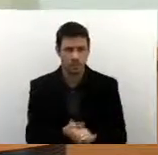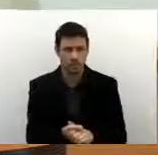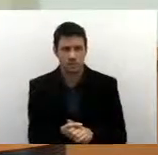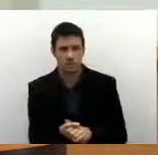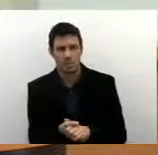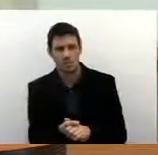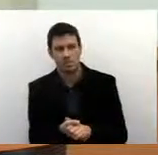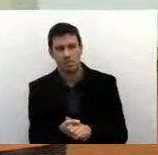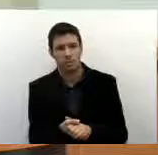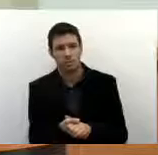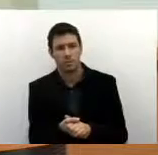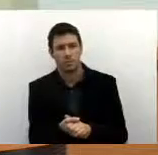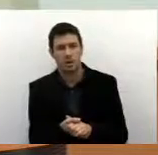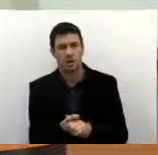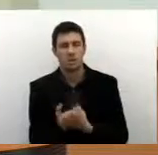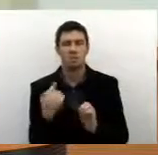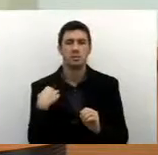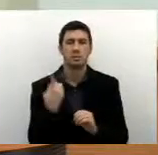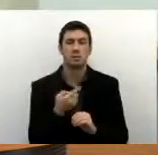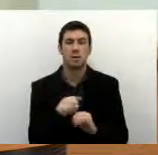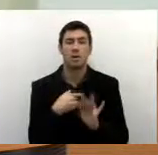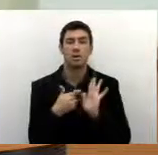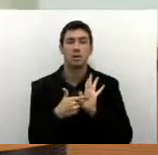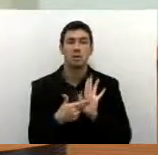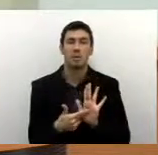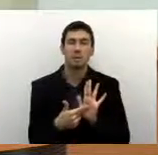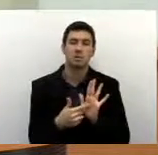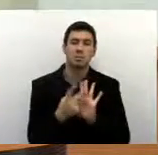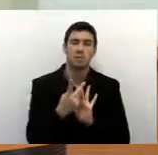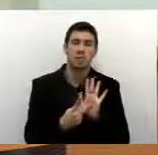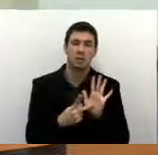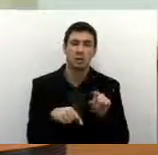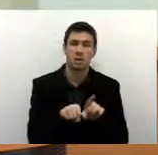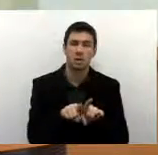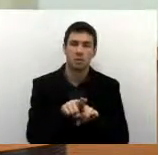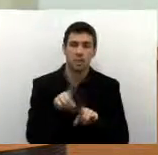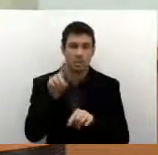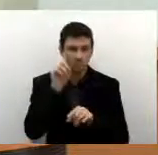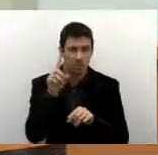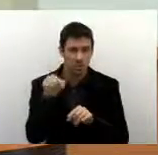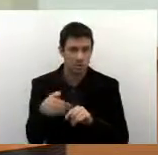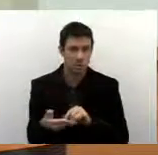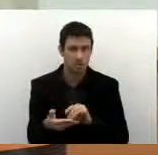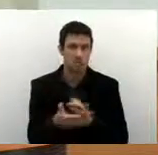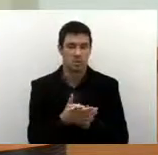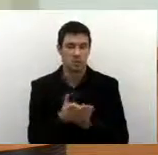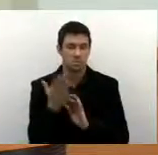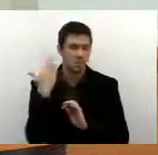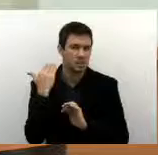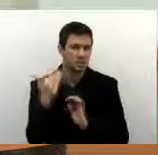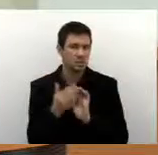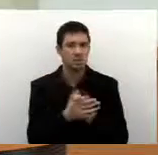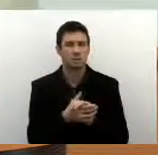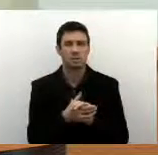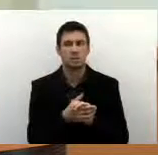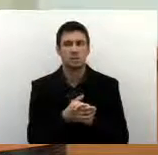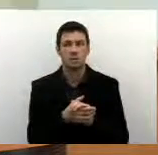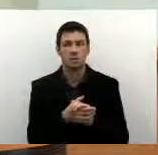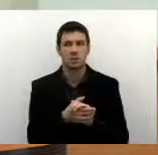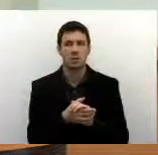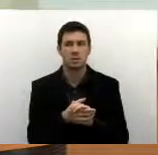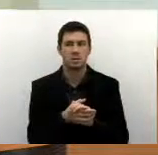E nós apresentamos um projeto esses dias também, presidente, para encerrar, de denominação do